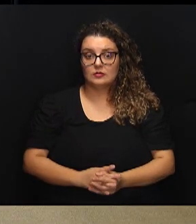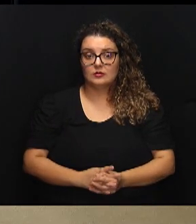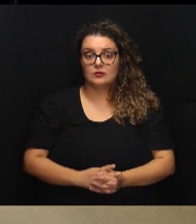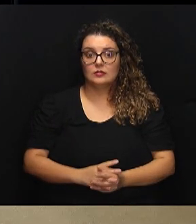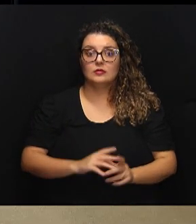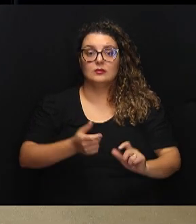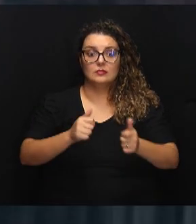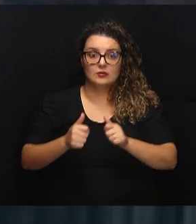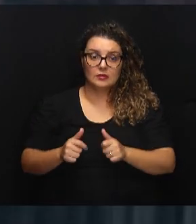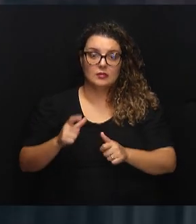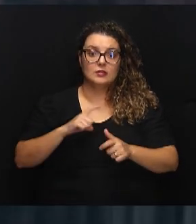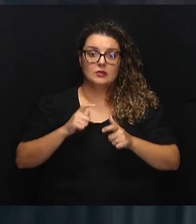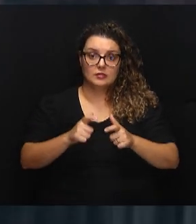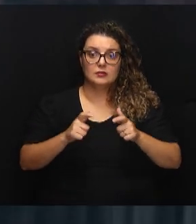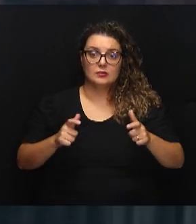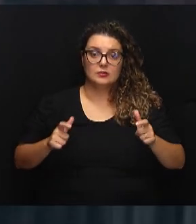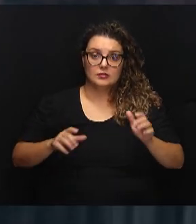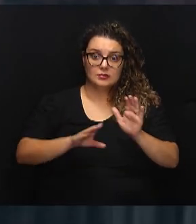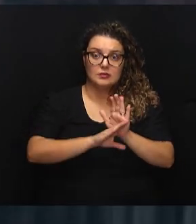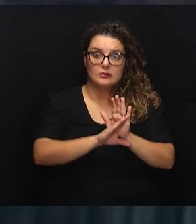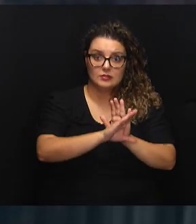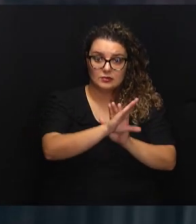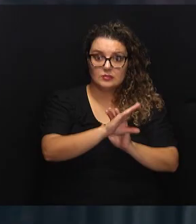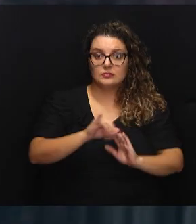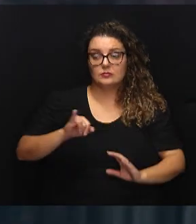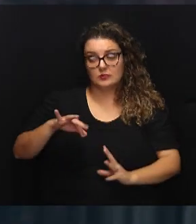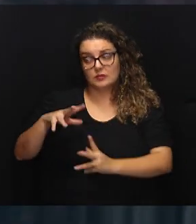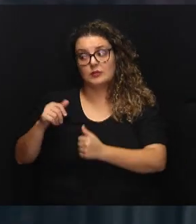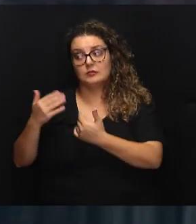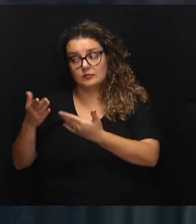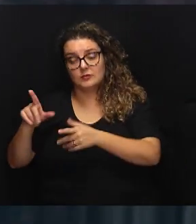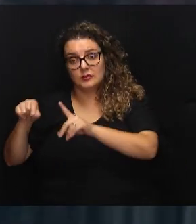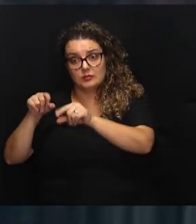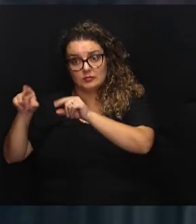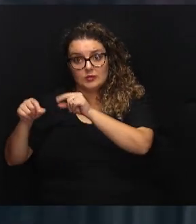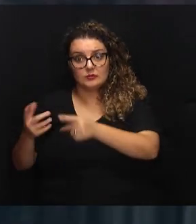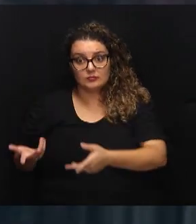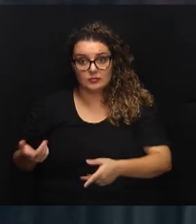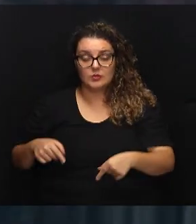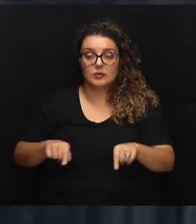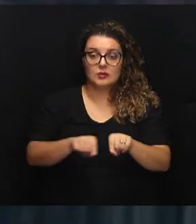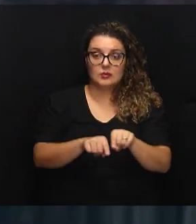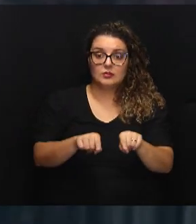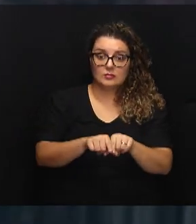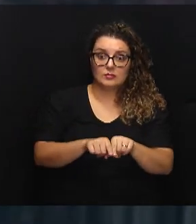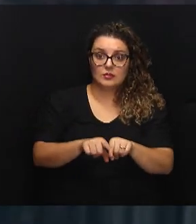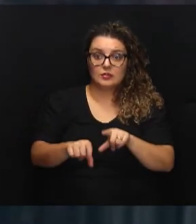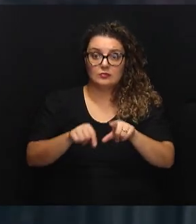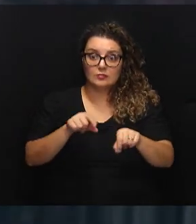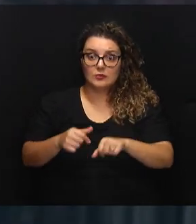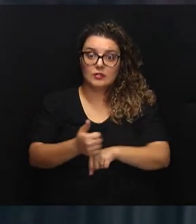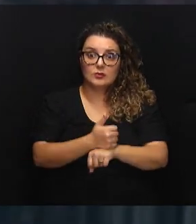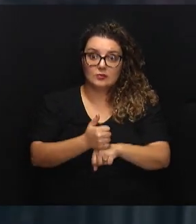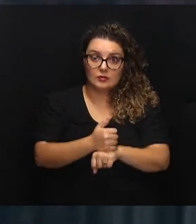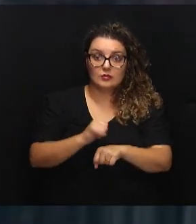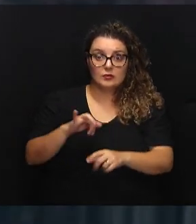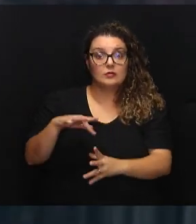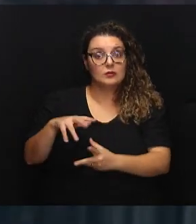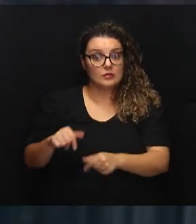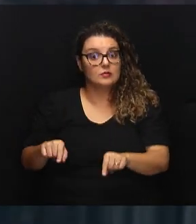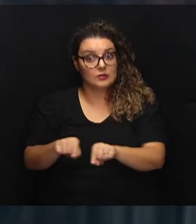tende a crescer a escolha para times internacionais, tende a crescer também a escolha para jogadores